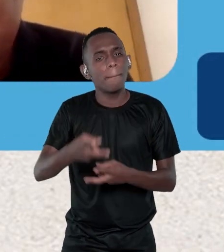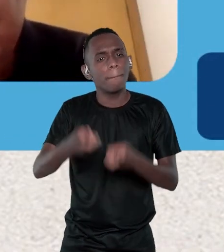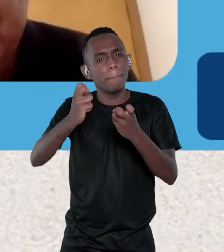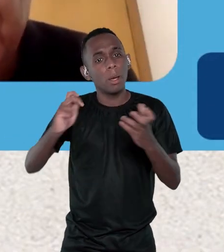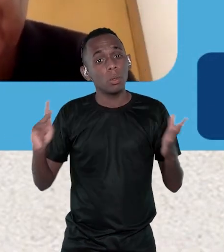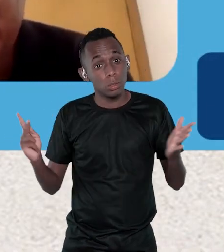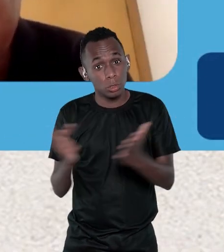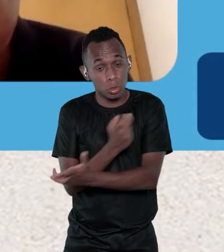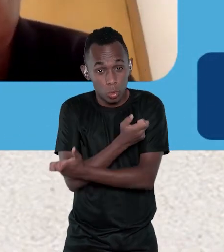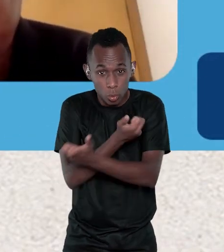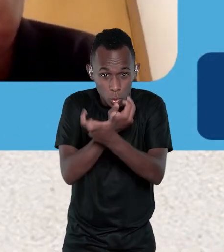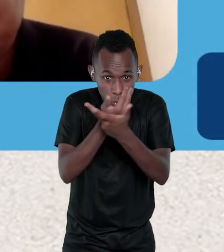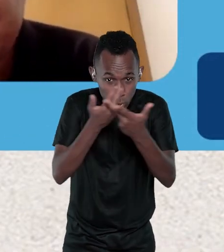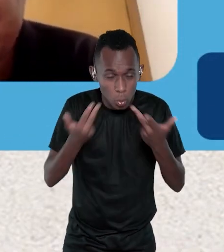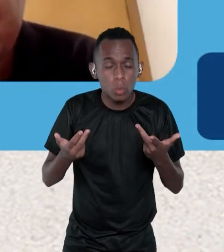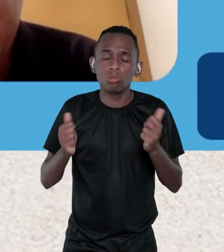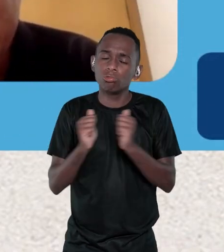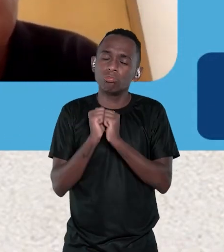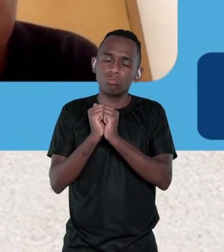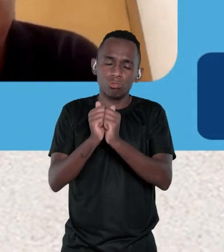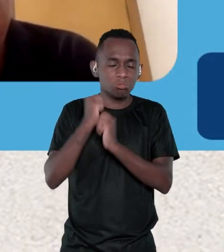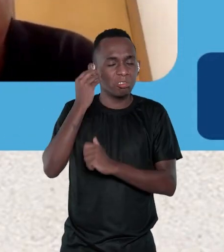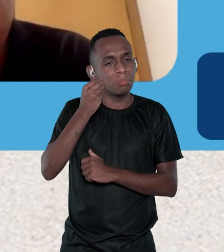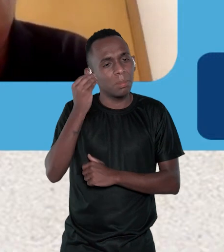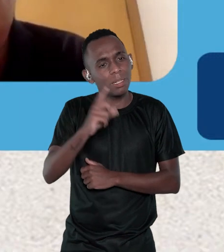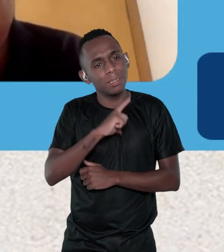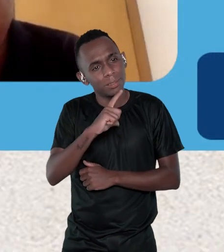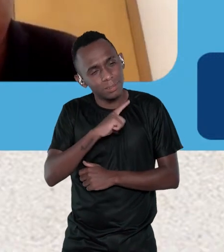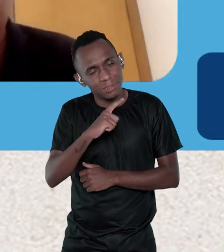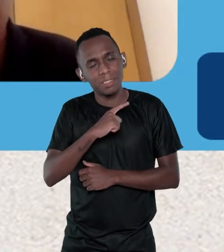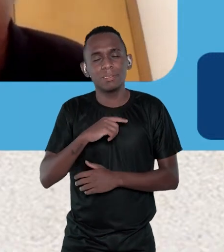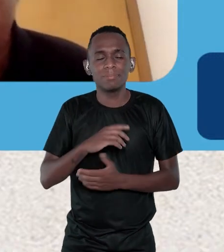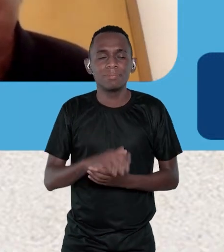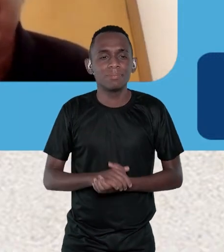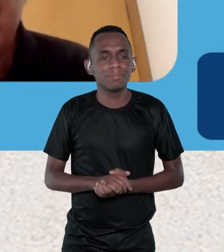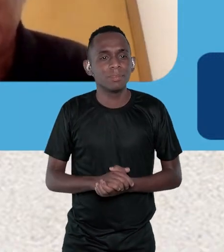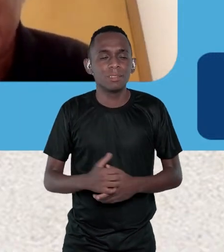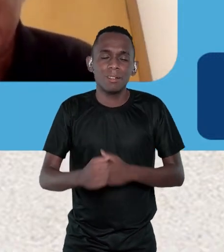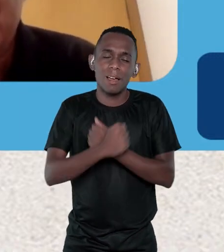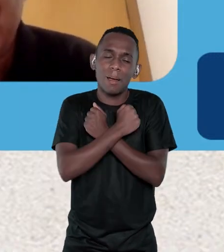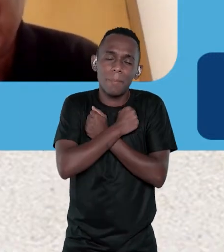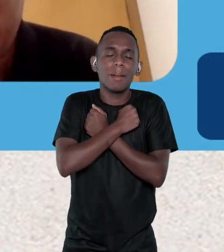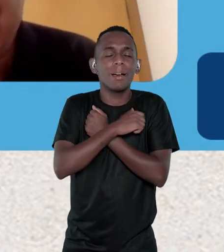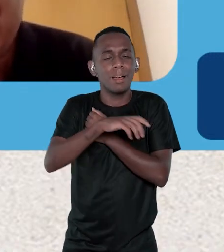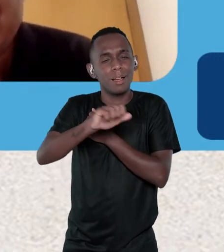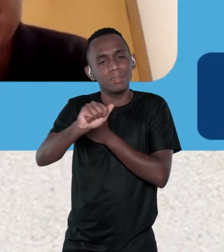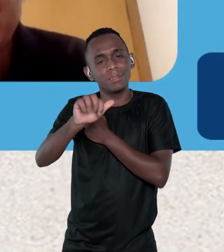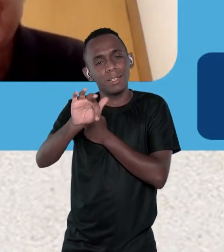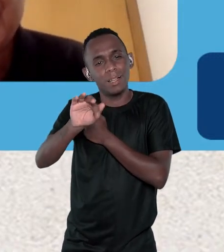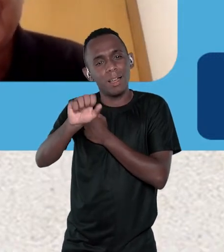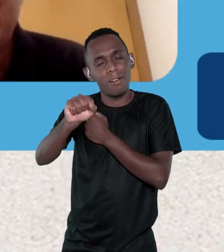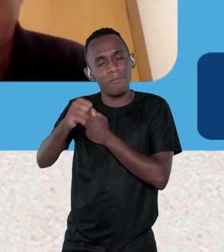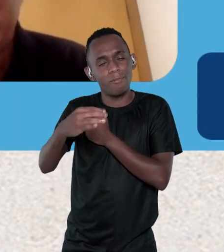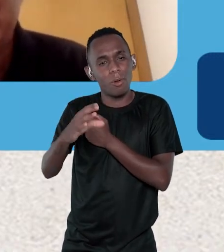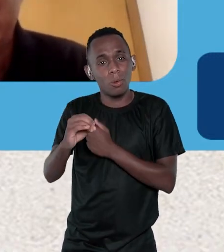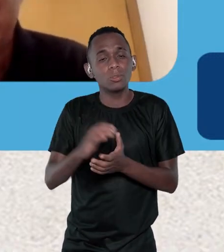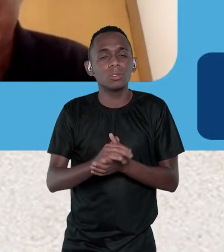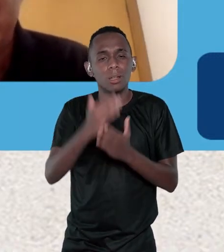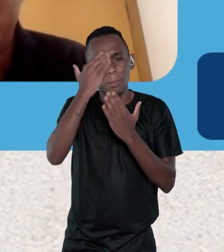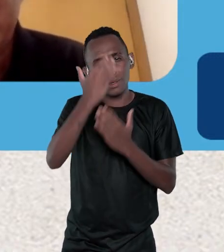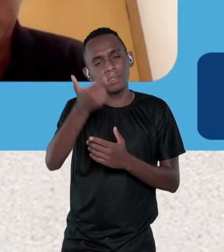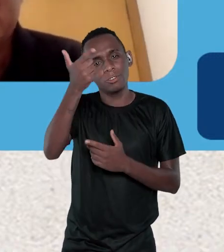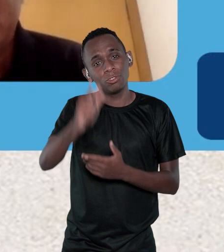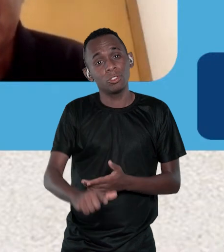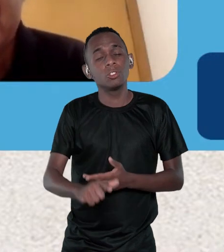A gente é amigo de muito tempo. Já vimos acontecerem coisas no Arco da Nova durante